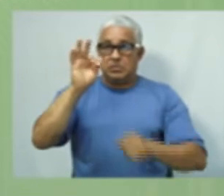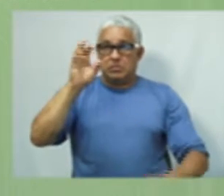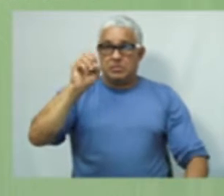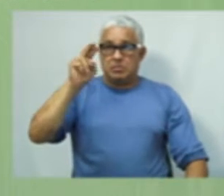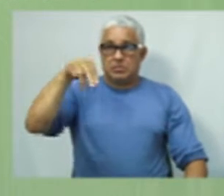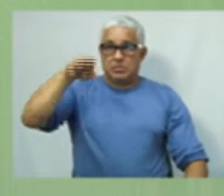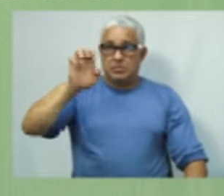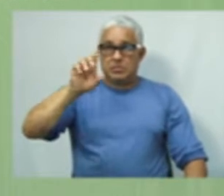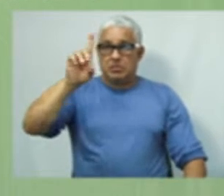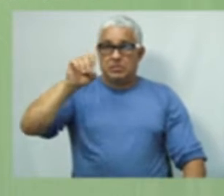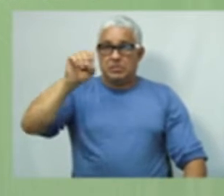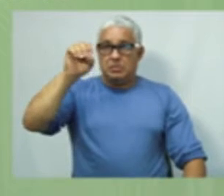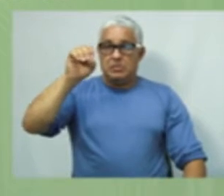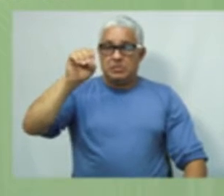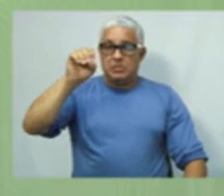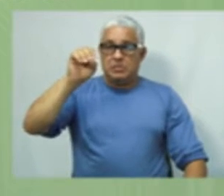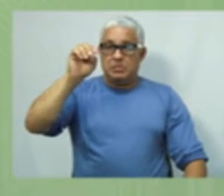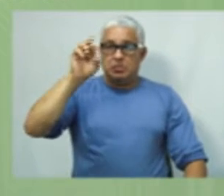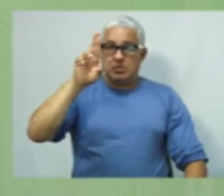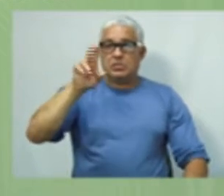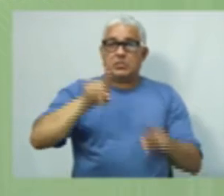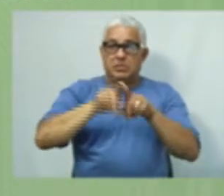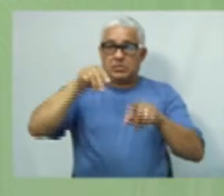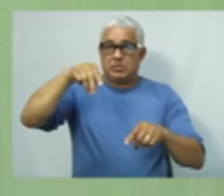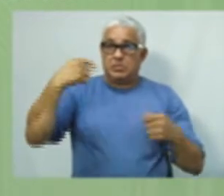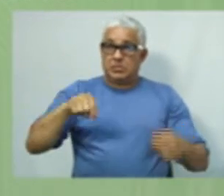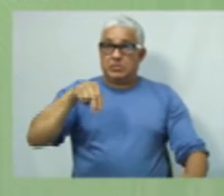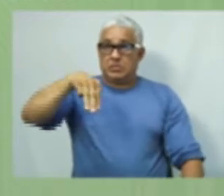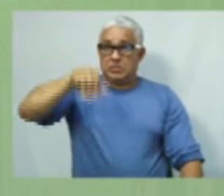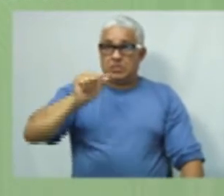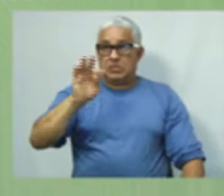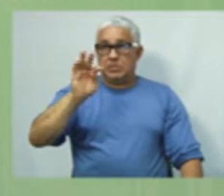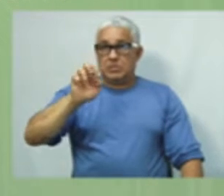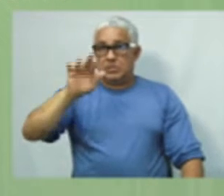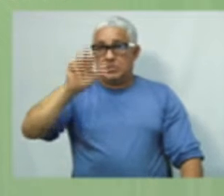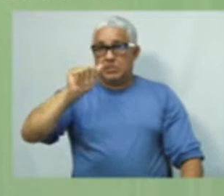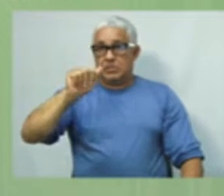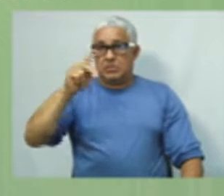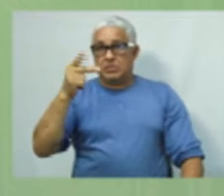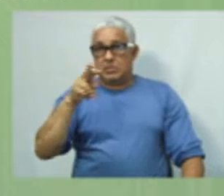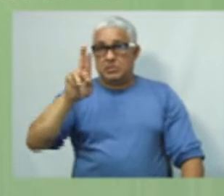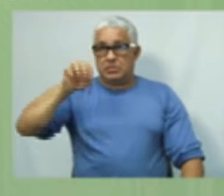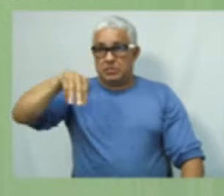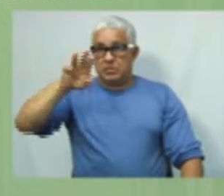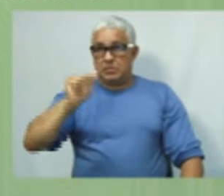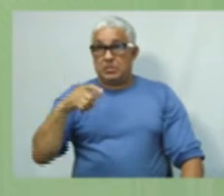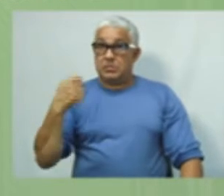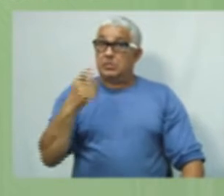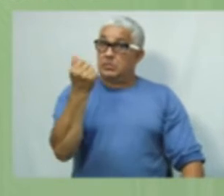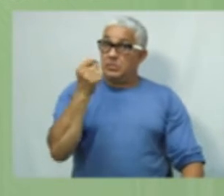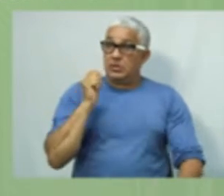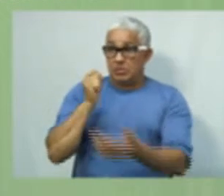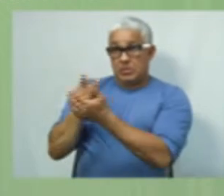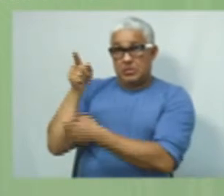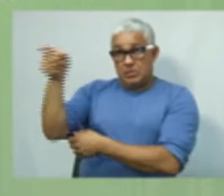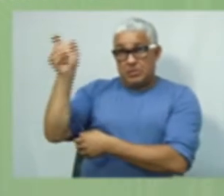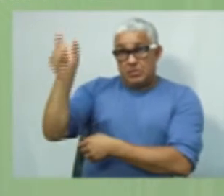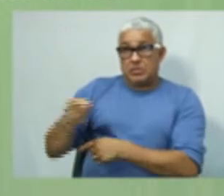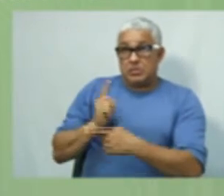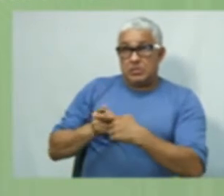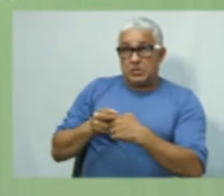da matéria-prima que ele me fornece e eu preciso de dinheiro para pagá-lo. Por quê? Porque eu vendi